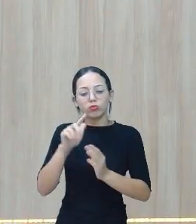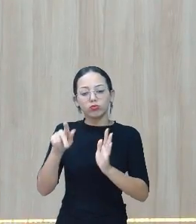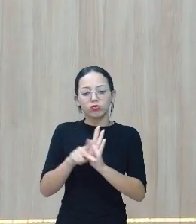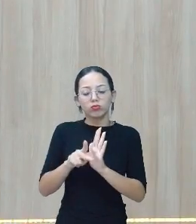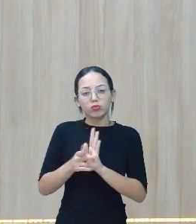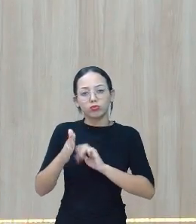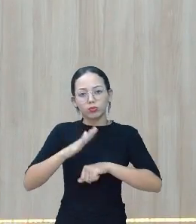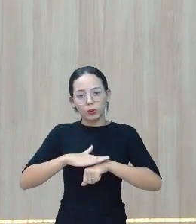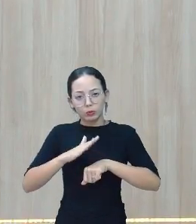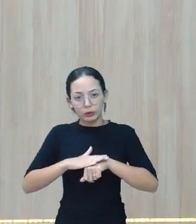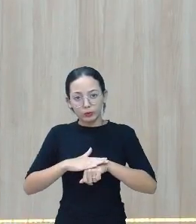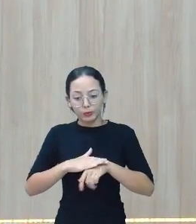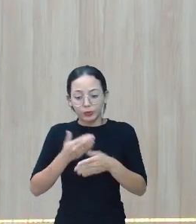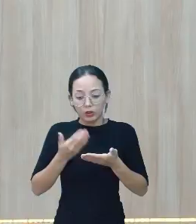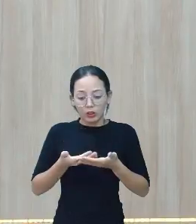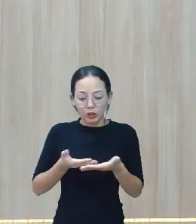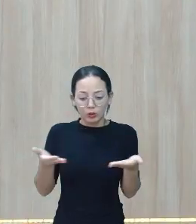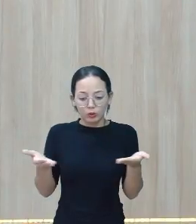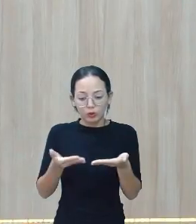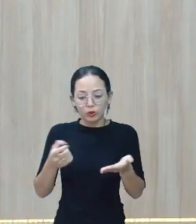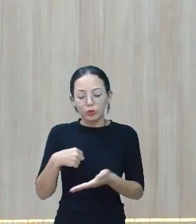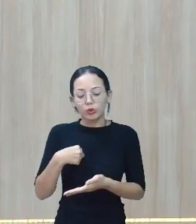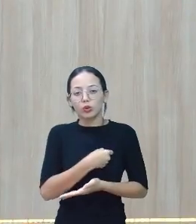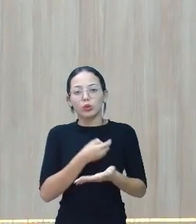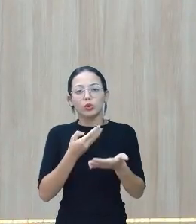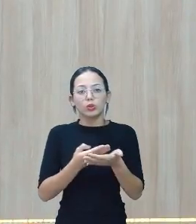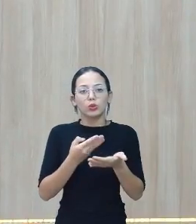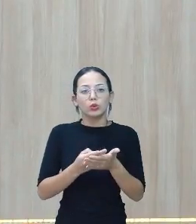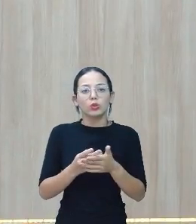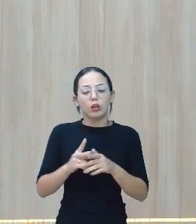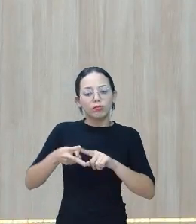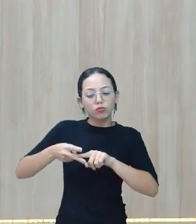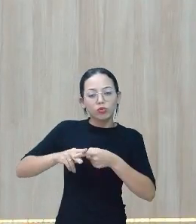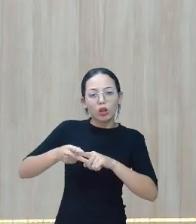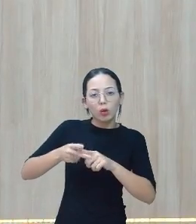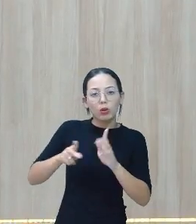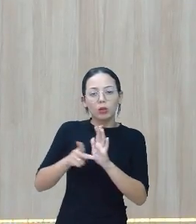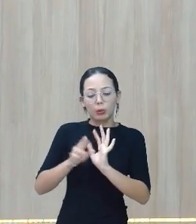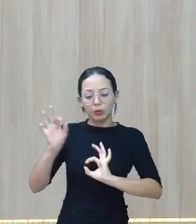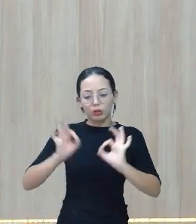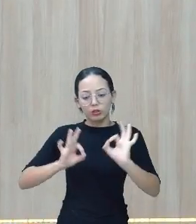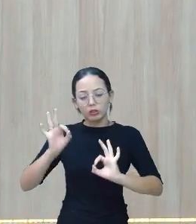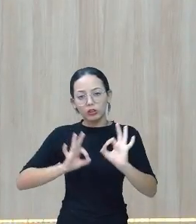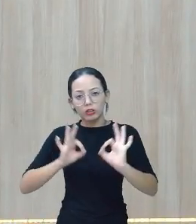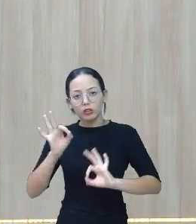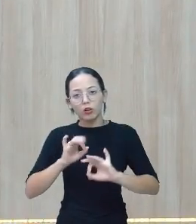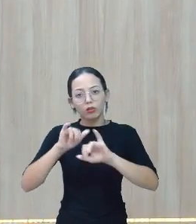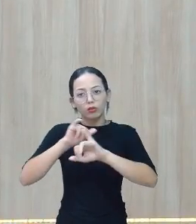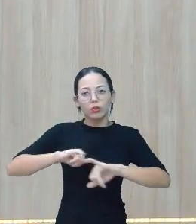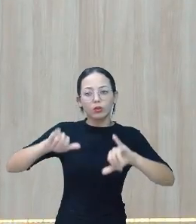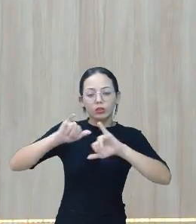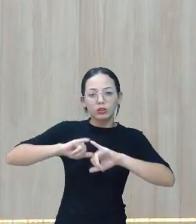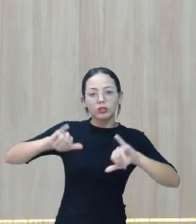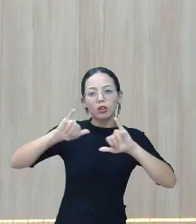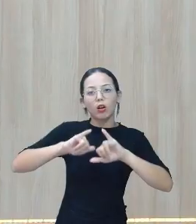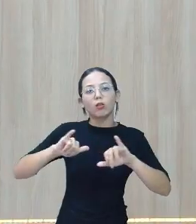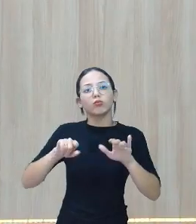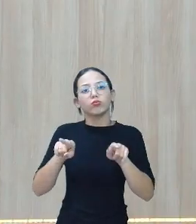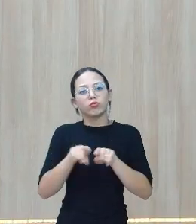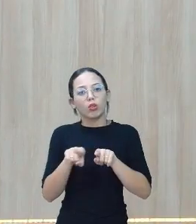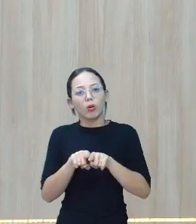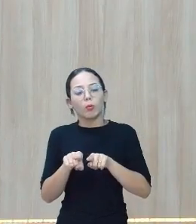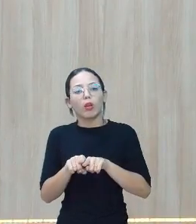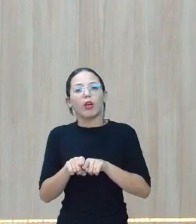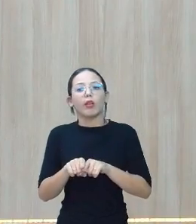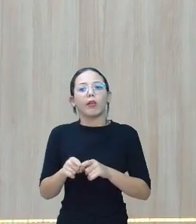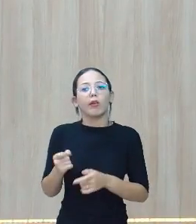situação. Na aula de hoje, a gente vai estudar mais essas ferramentas de organização de informações e dados, tá certo?